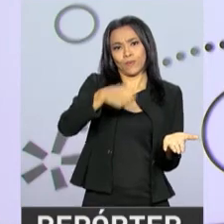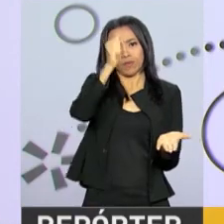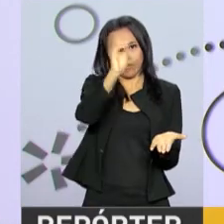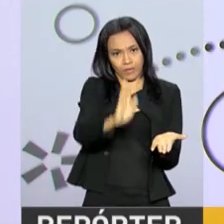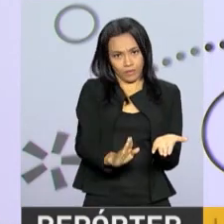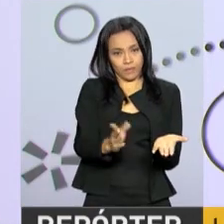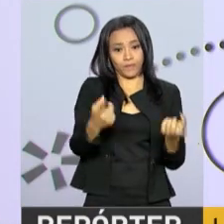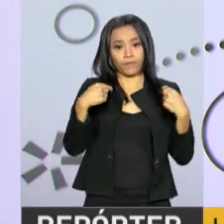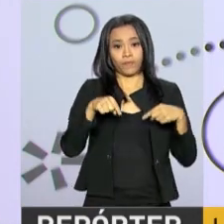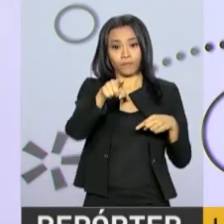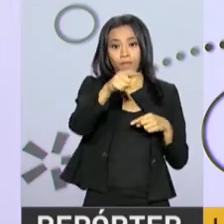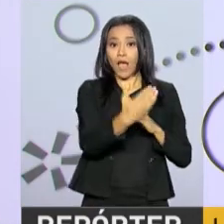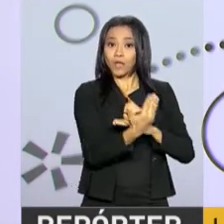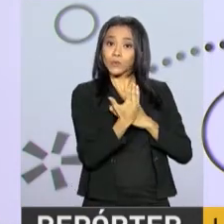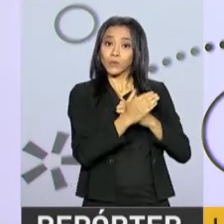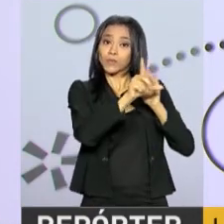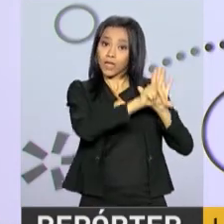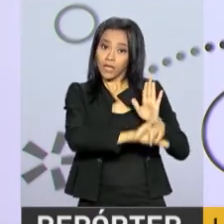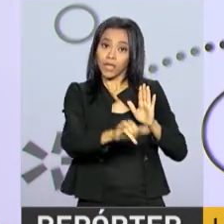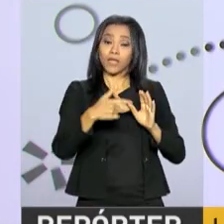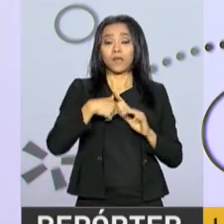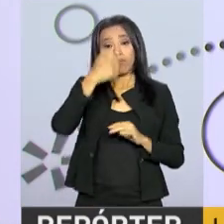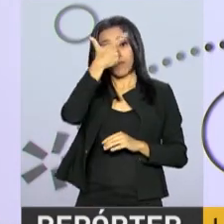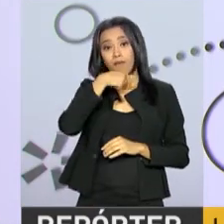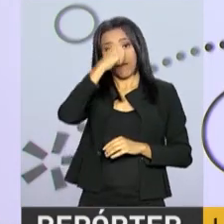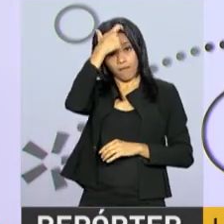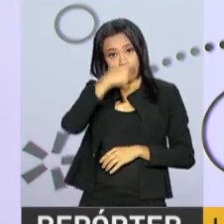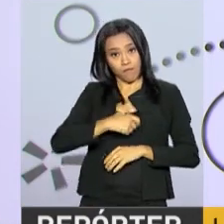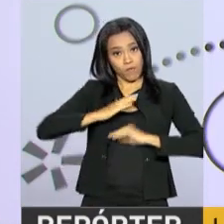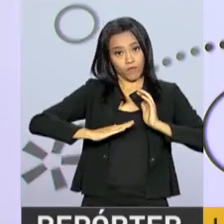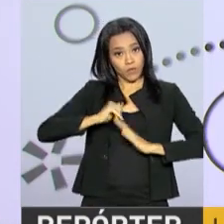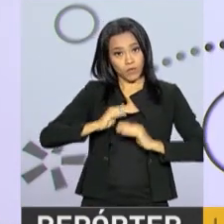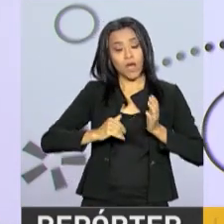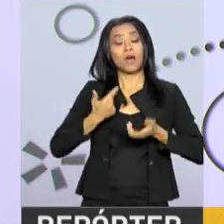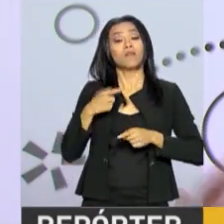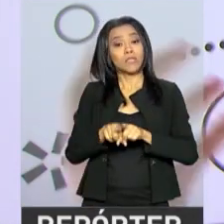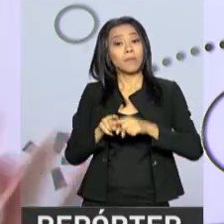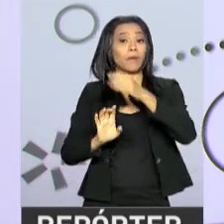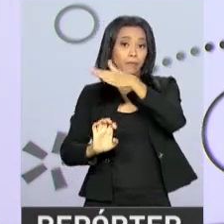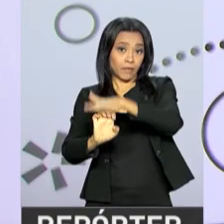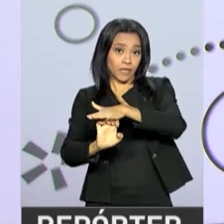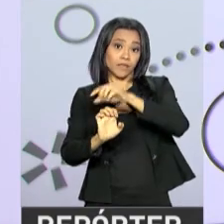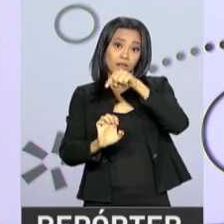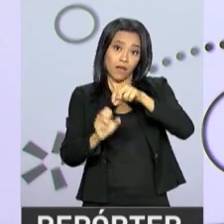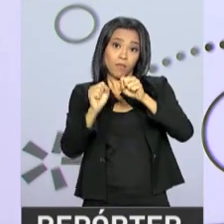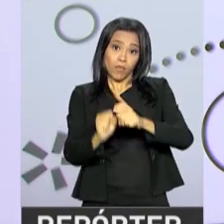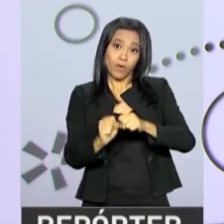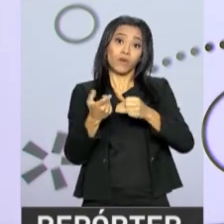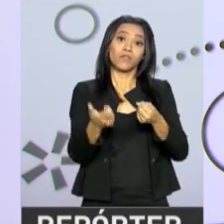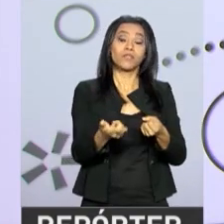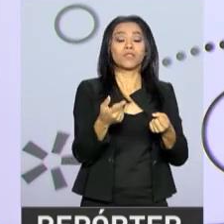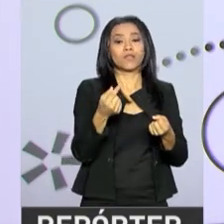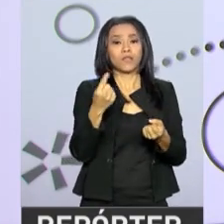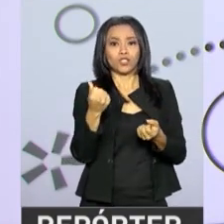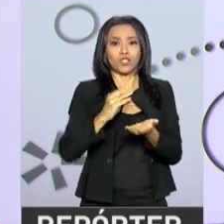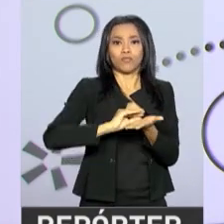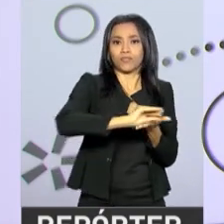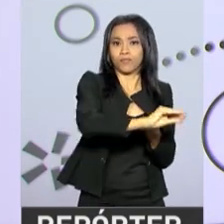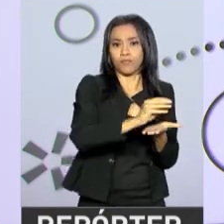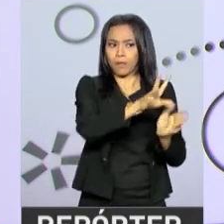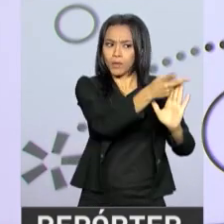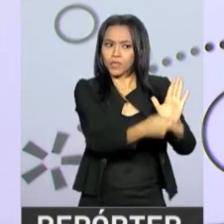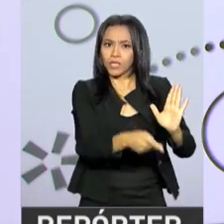muito benéficas tanto o artista quanto para as empresas porque a empresa pode patrocinar projetos culturais interessantes têm